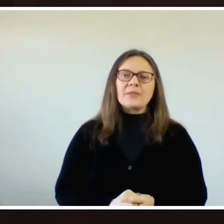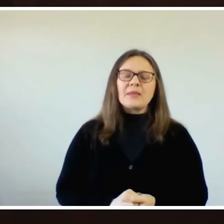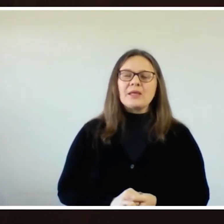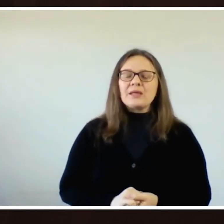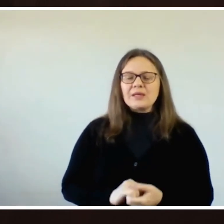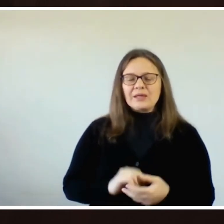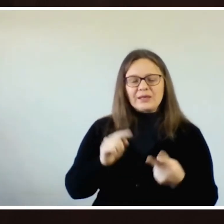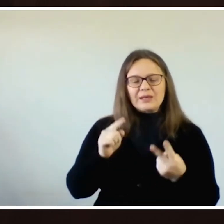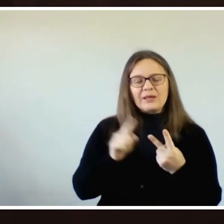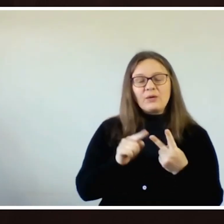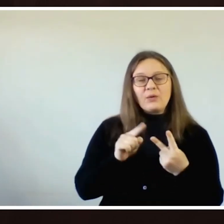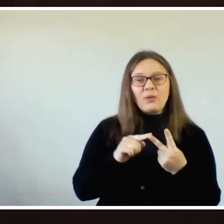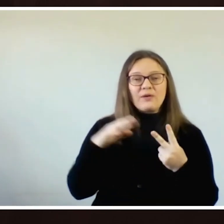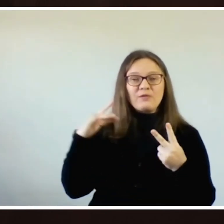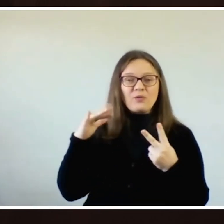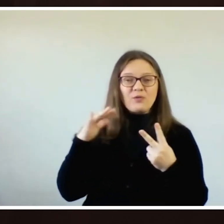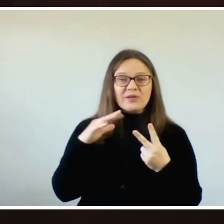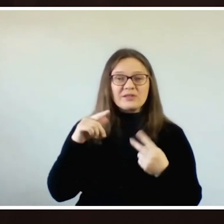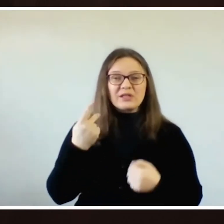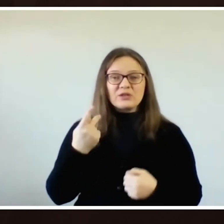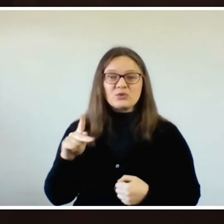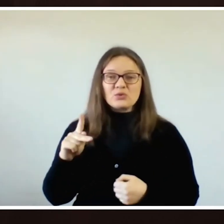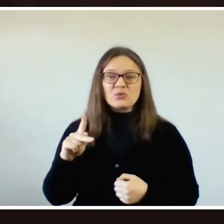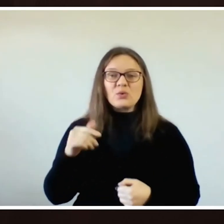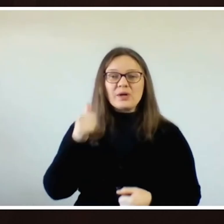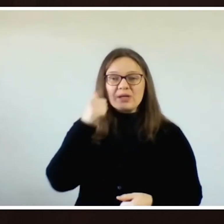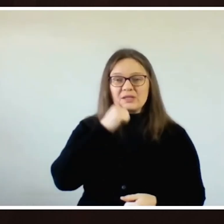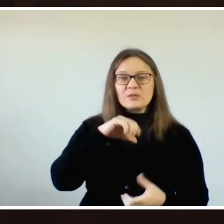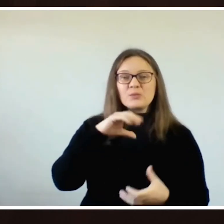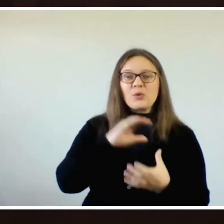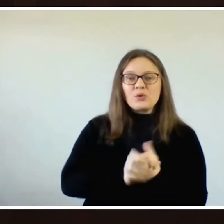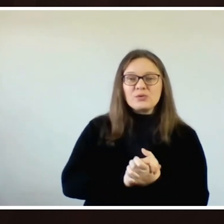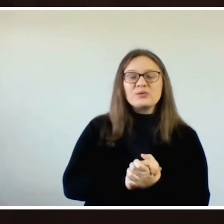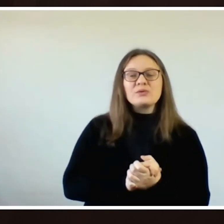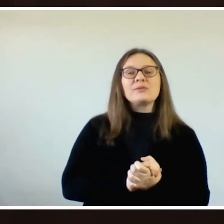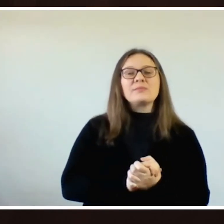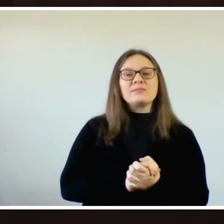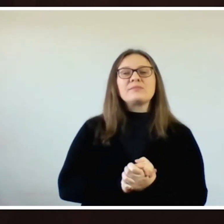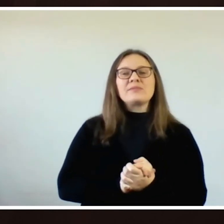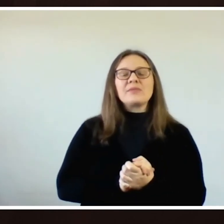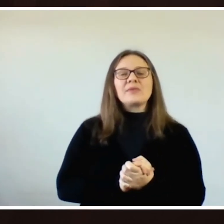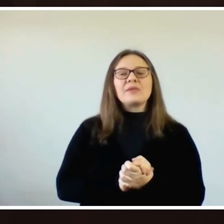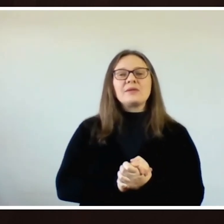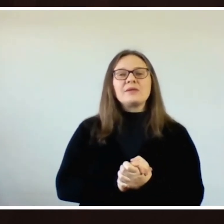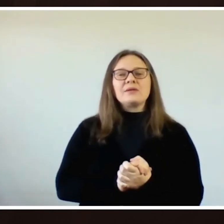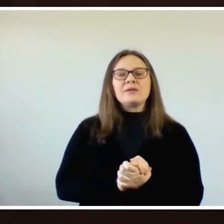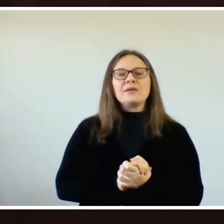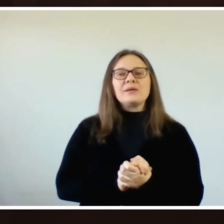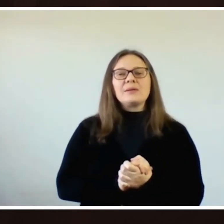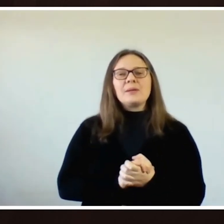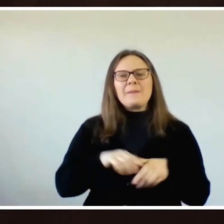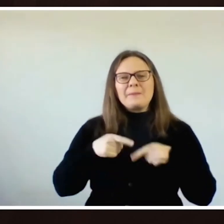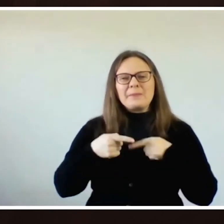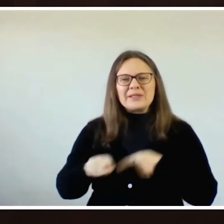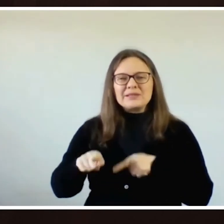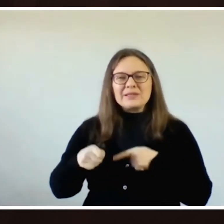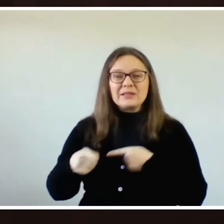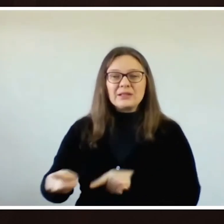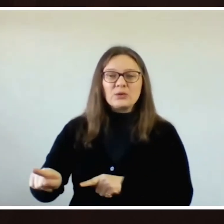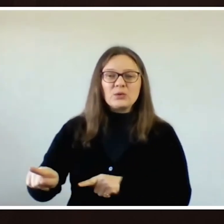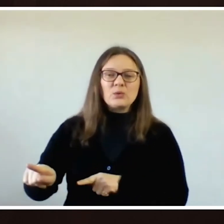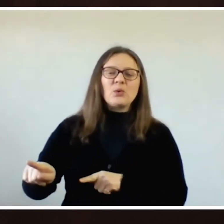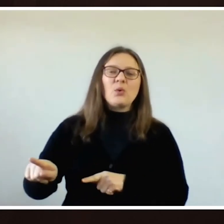errado. Manifestou grande zelo pela causa ariana e perseguiu os católicos que seguiam a